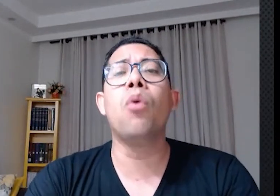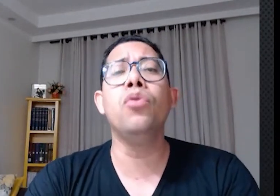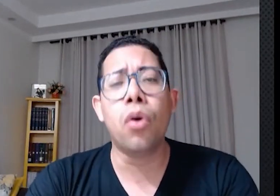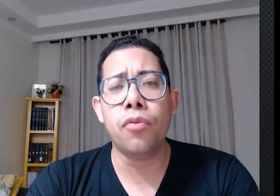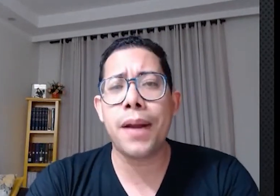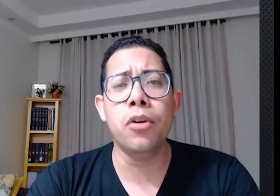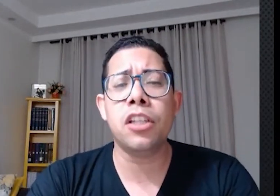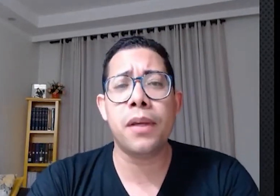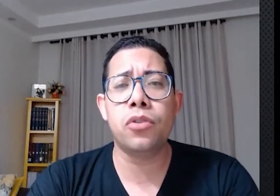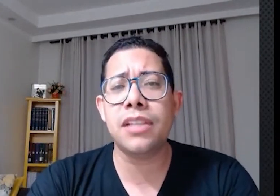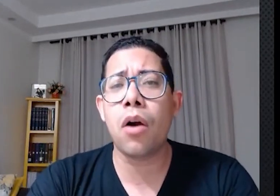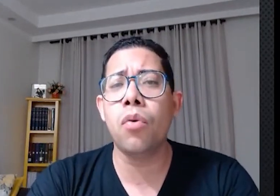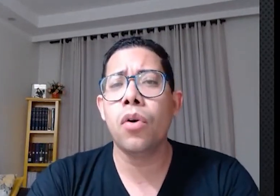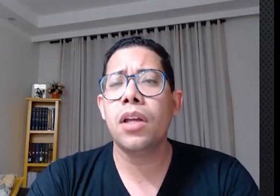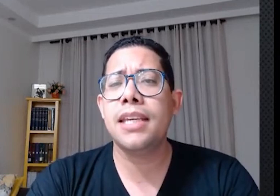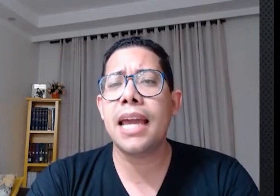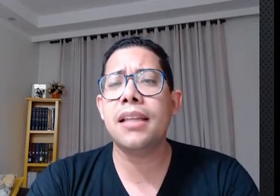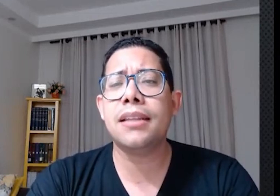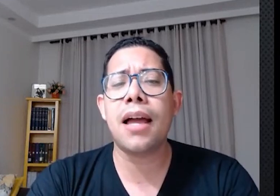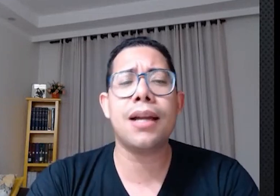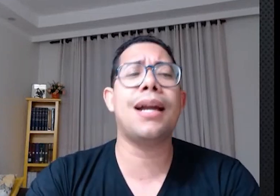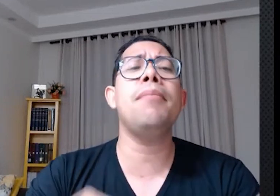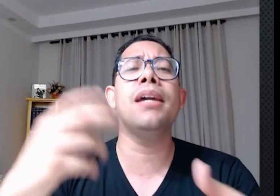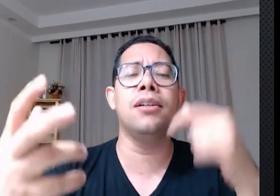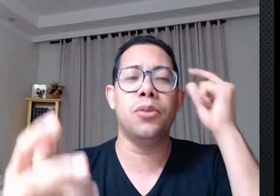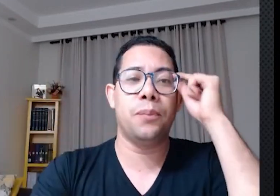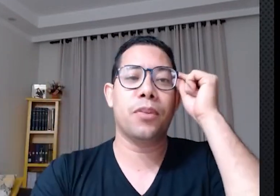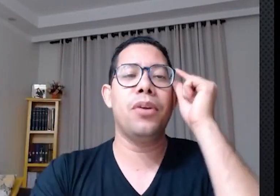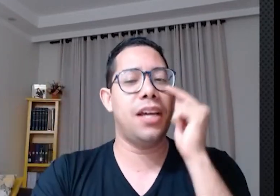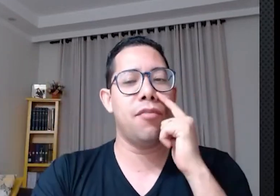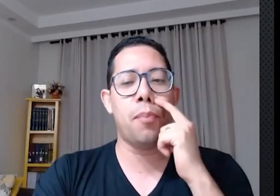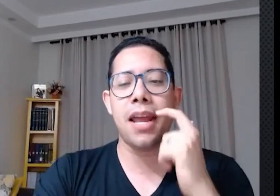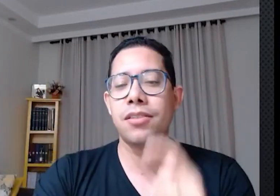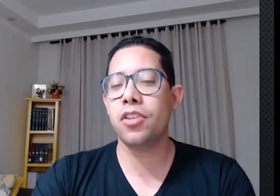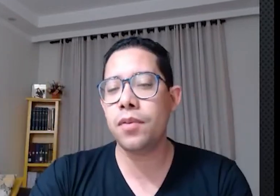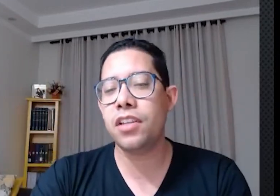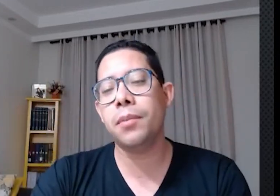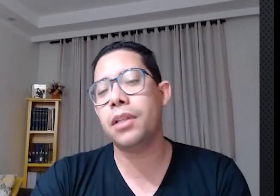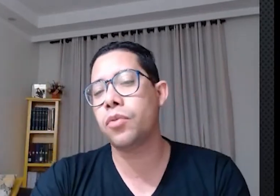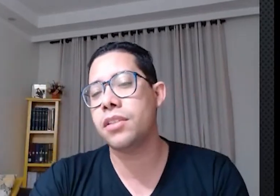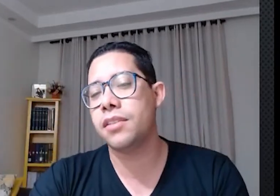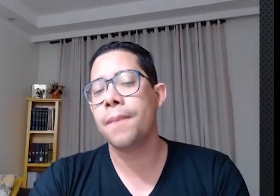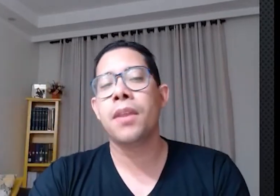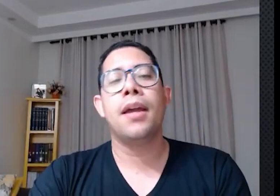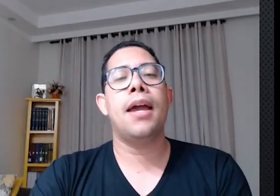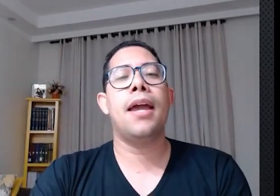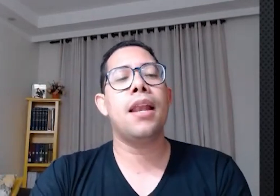É algo novo. Para muitas pessoas é algo que ainda está caminhando. Por incrível que pareça, em 2020 tem muitas